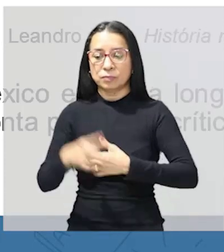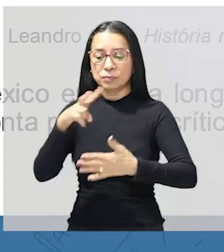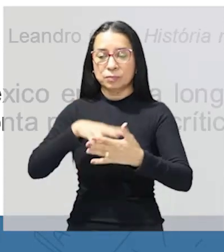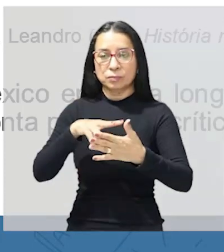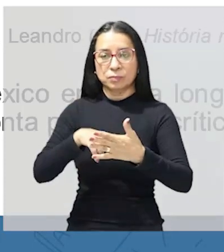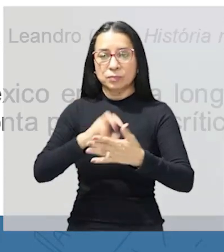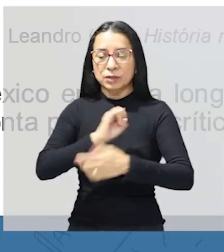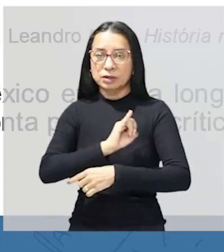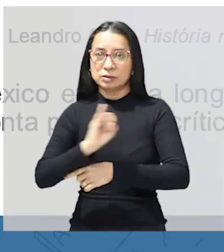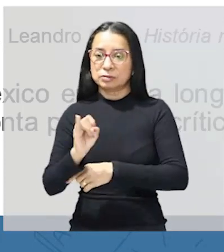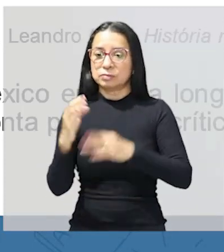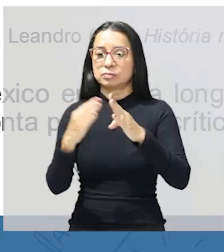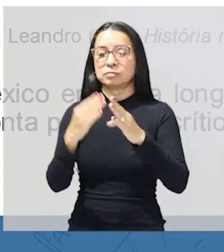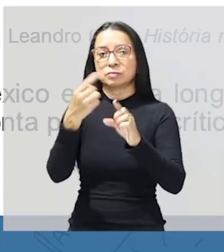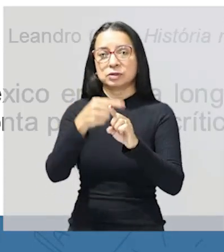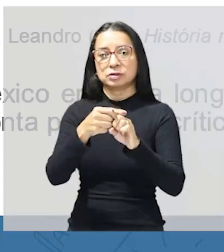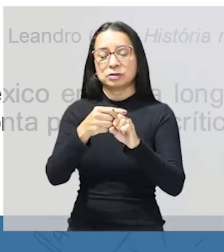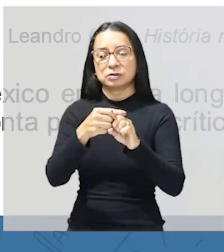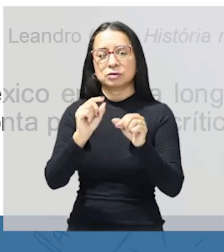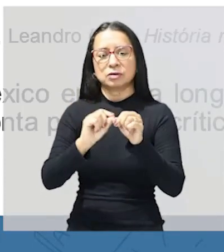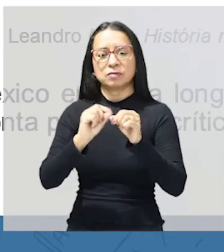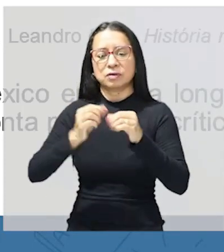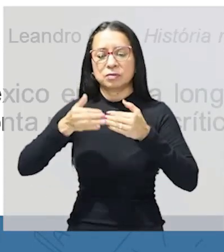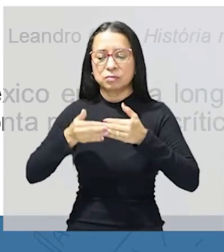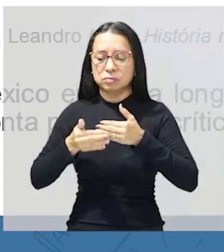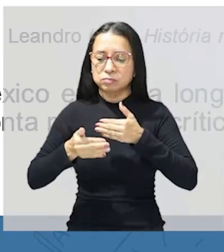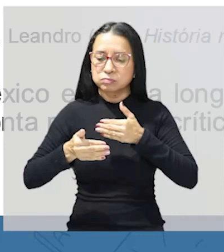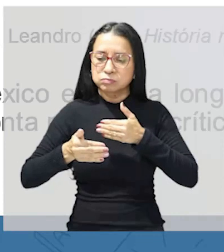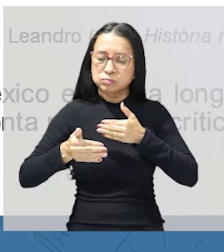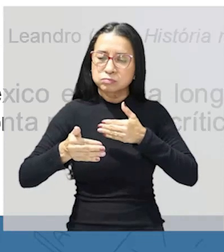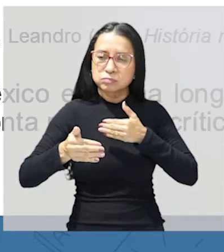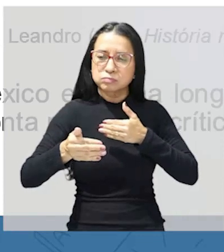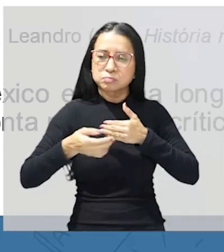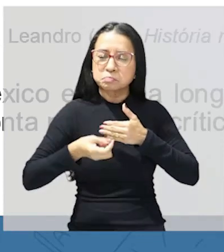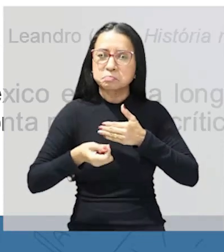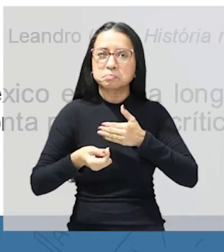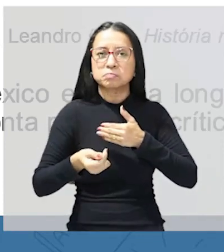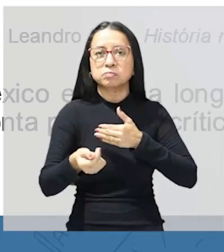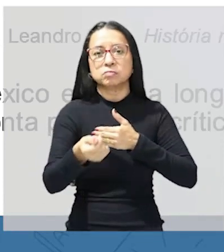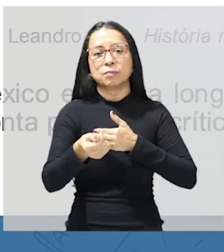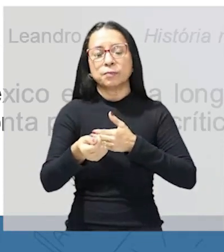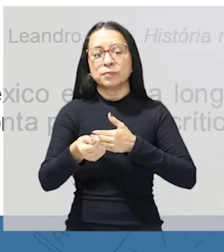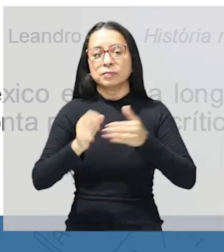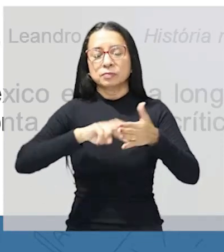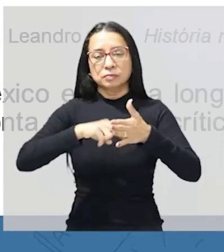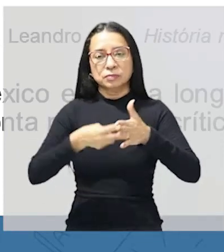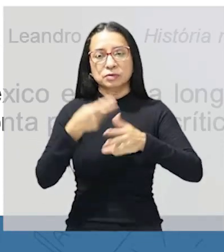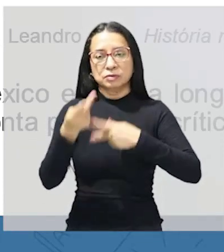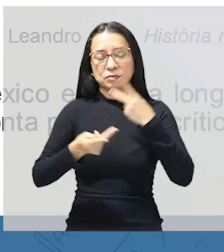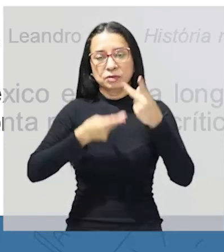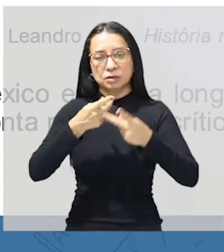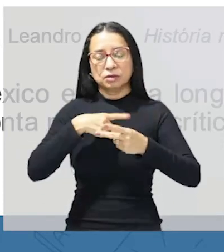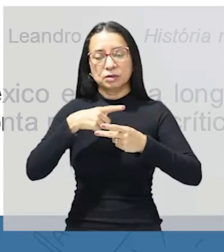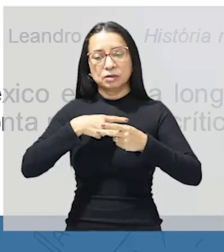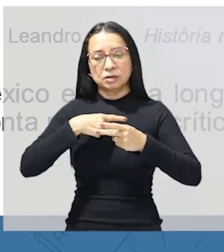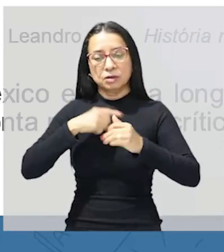Ora, se uma catedral é feita para durar muito tempo, então significa dizer que você está tendo um processo de